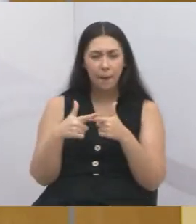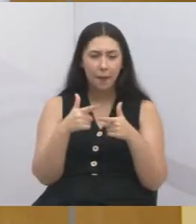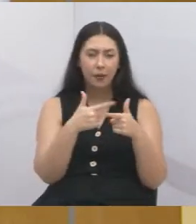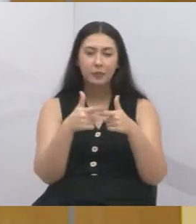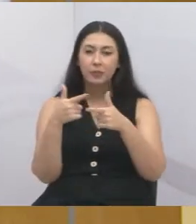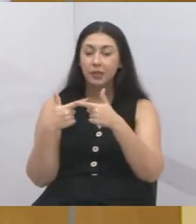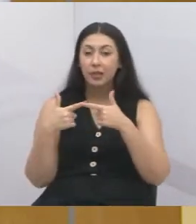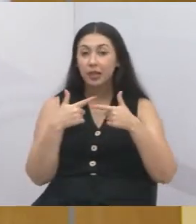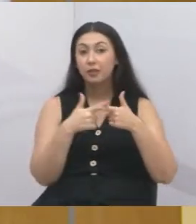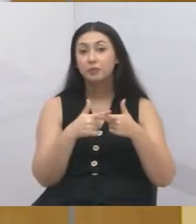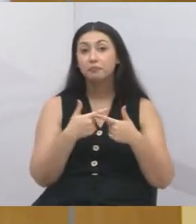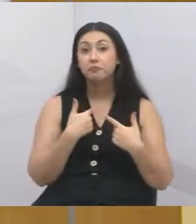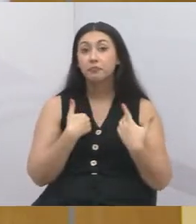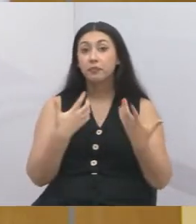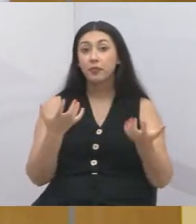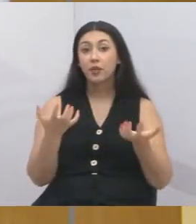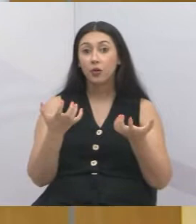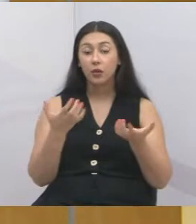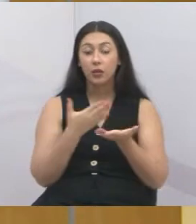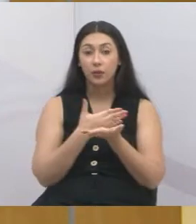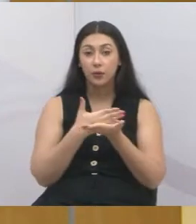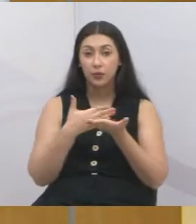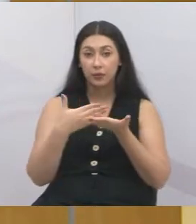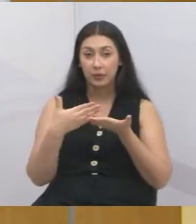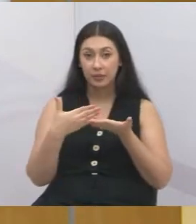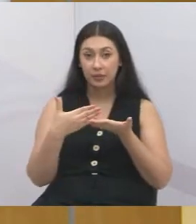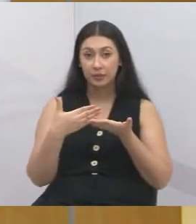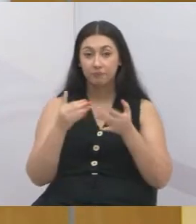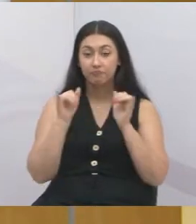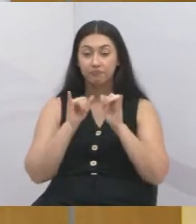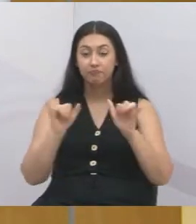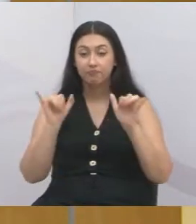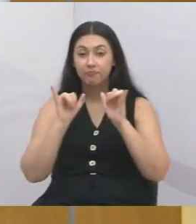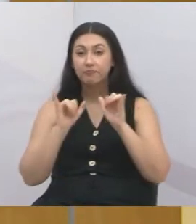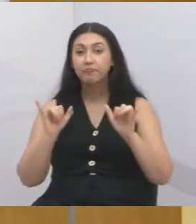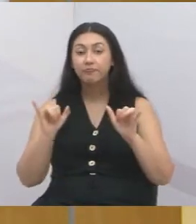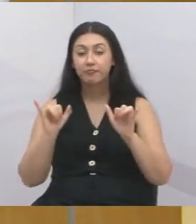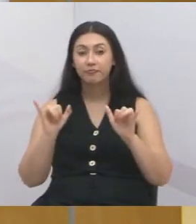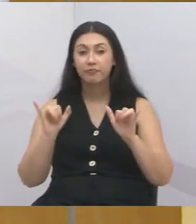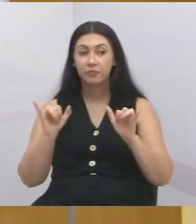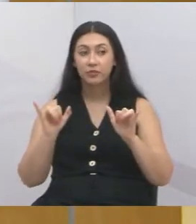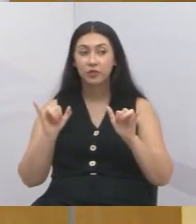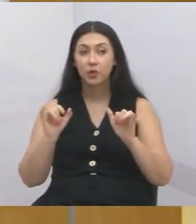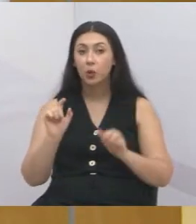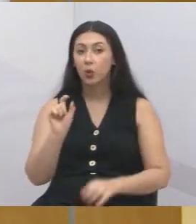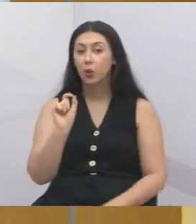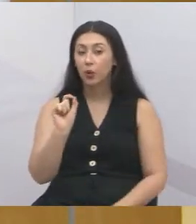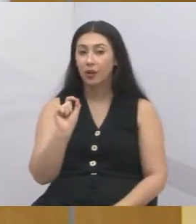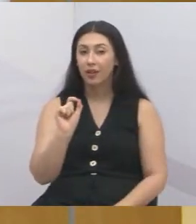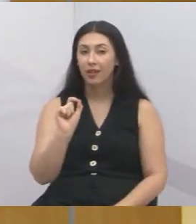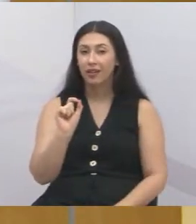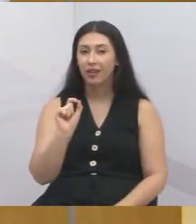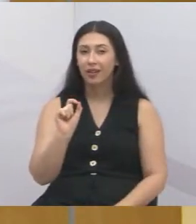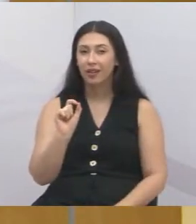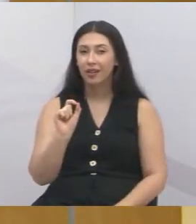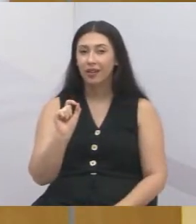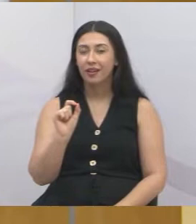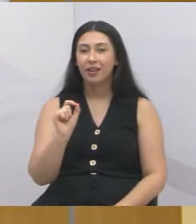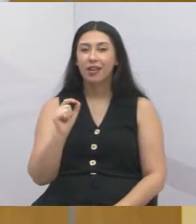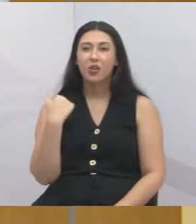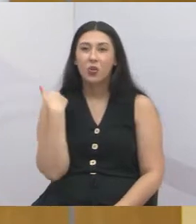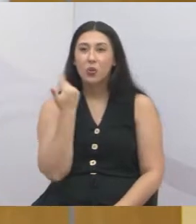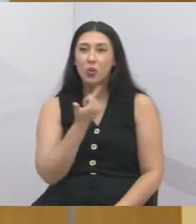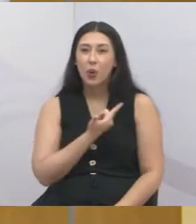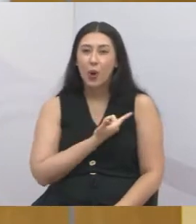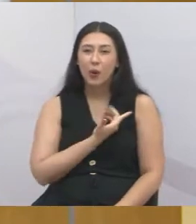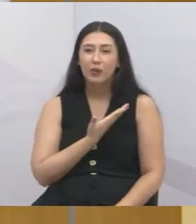diariamente. E eu quero iniciar falando um pouco sobre a falta de comunicação que nós